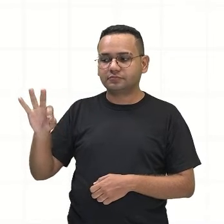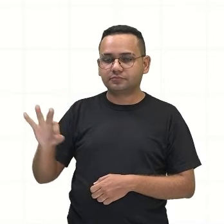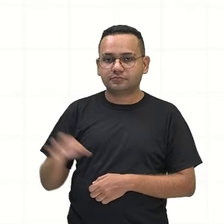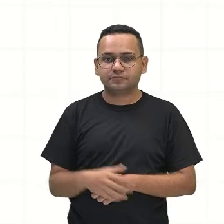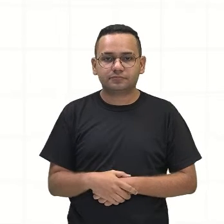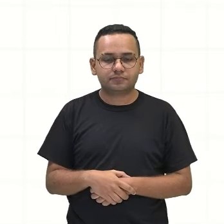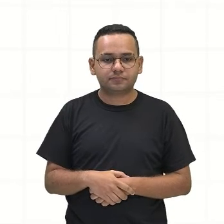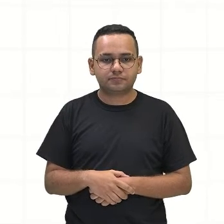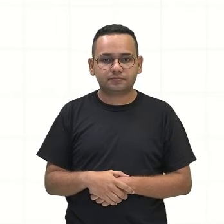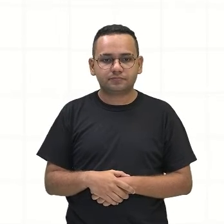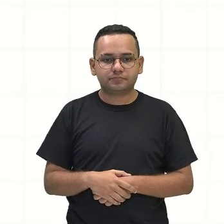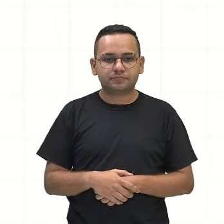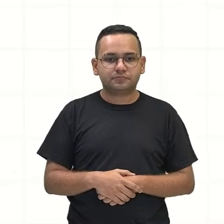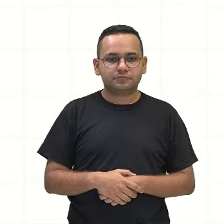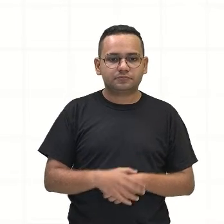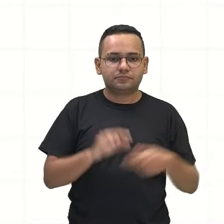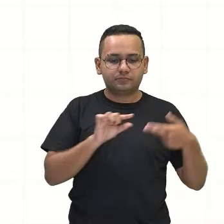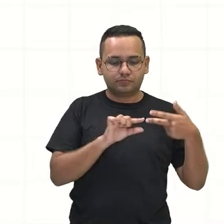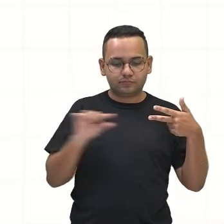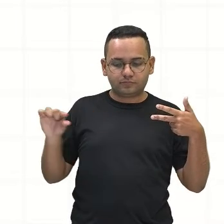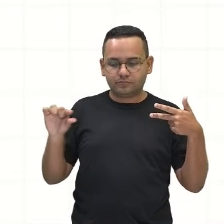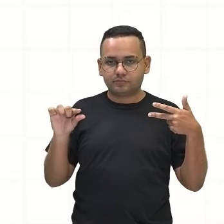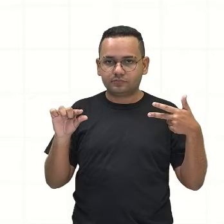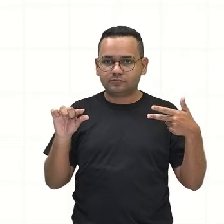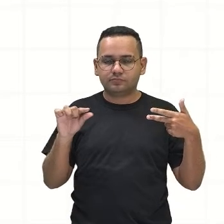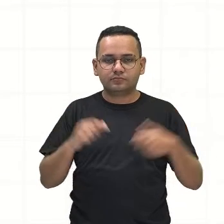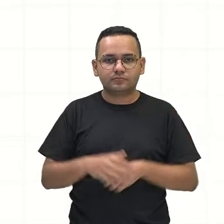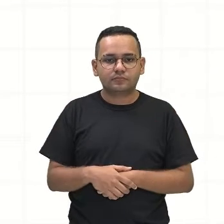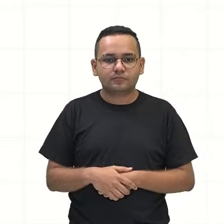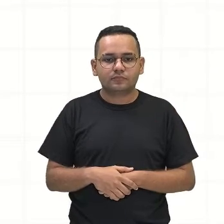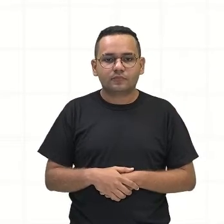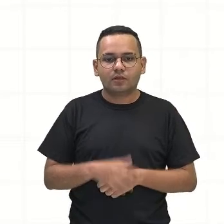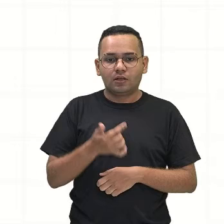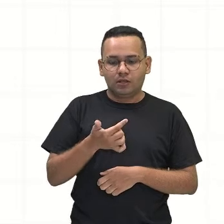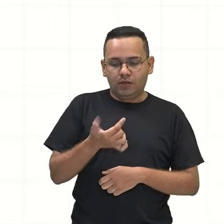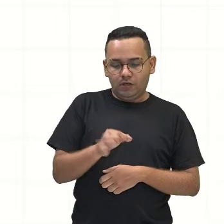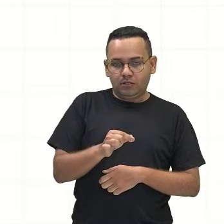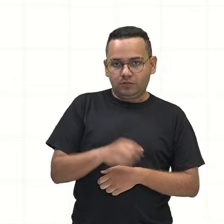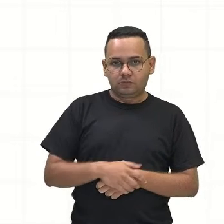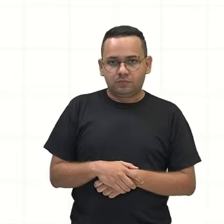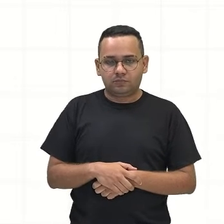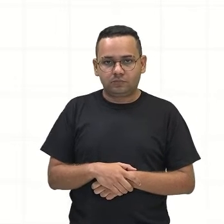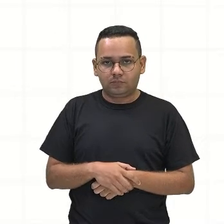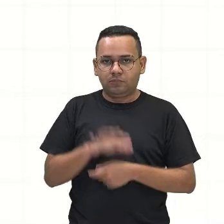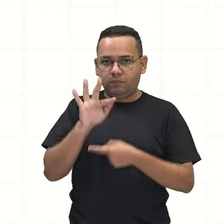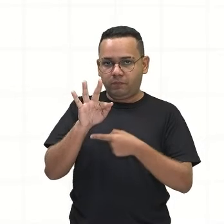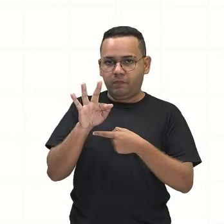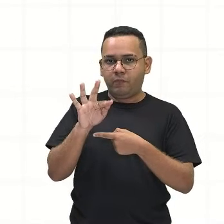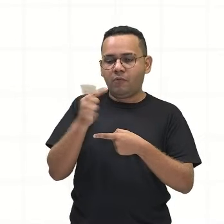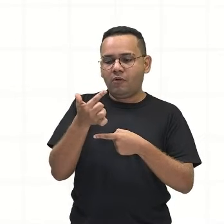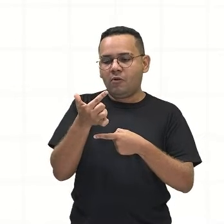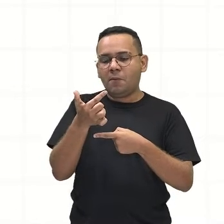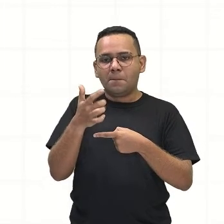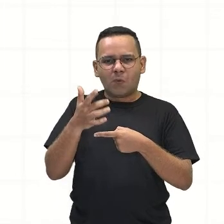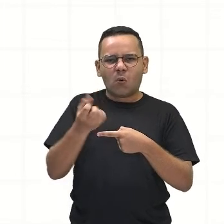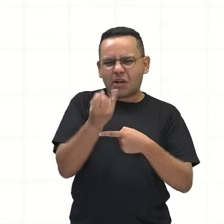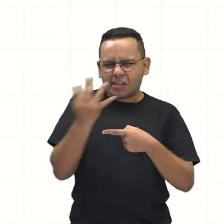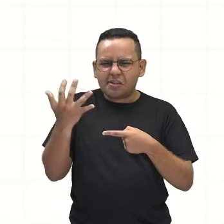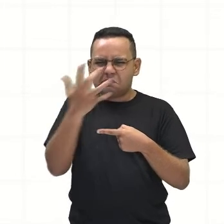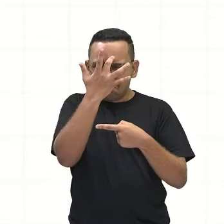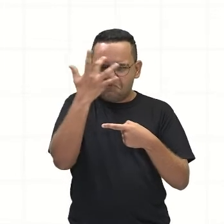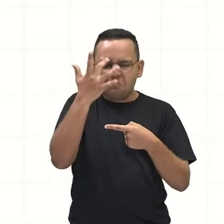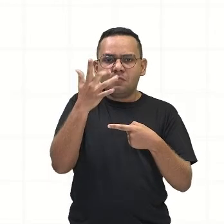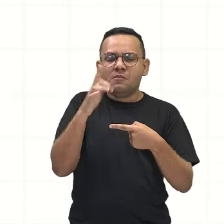aí, para o funk também é a mesma situação. 20, você vai pegar a frequência absoluta, dividir pelo